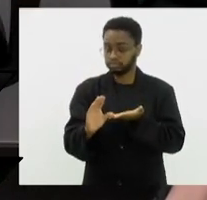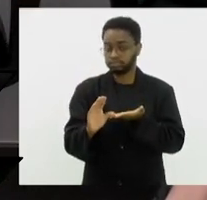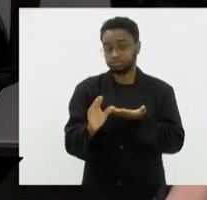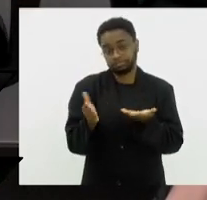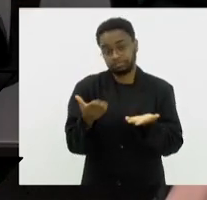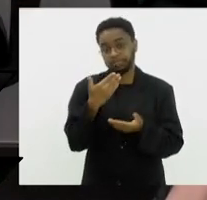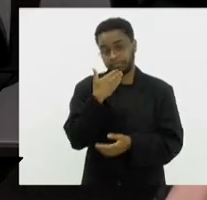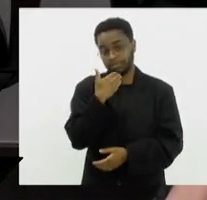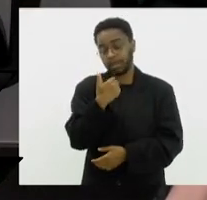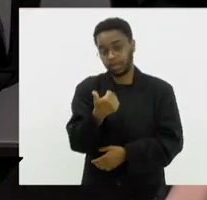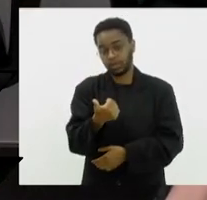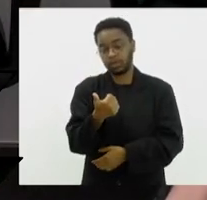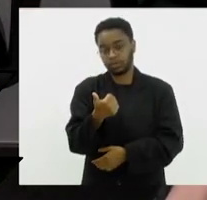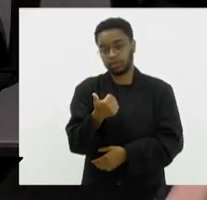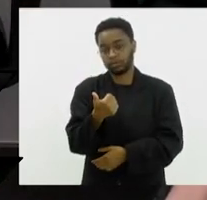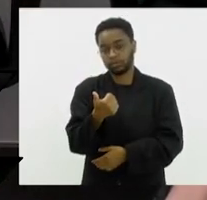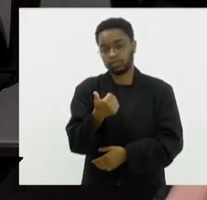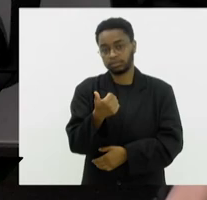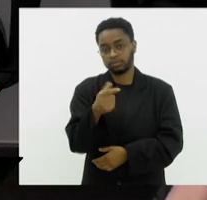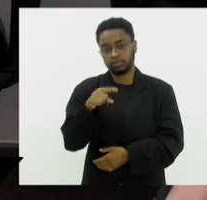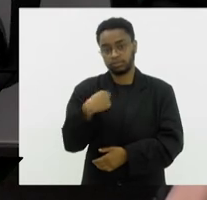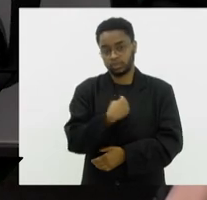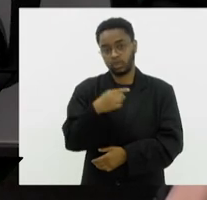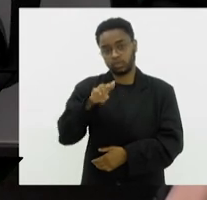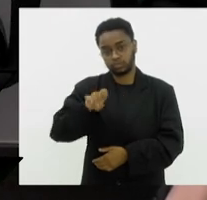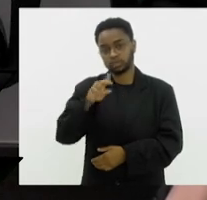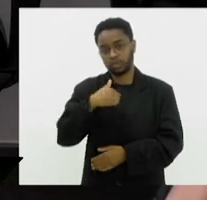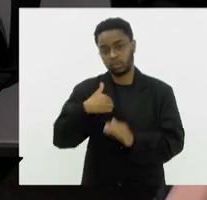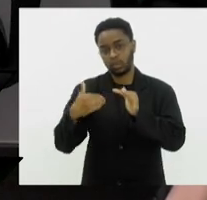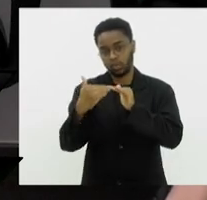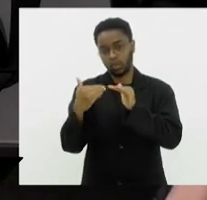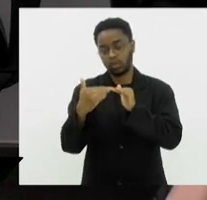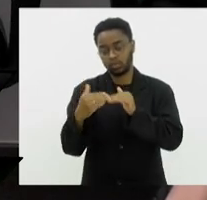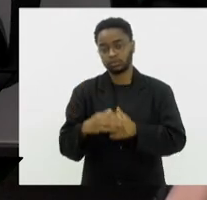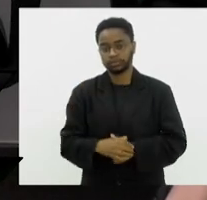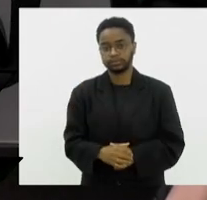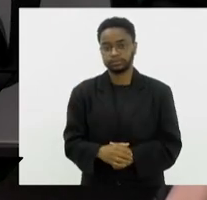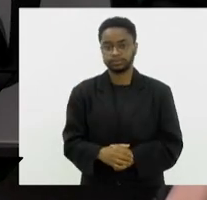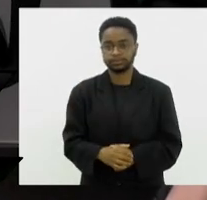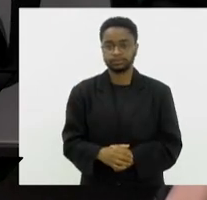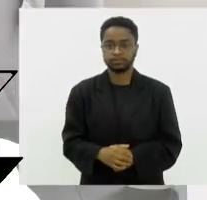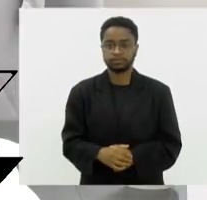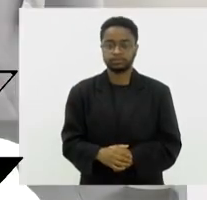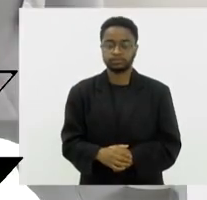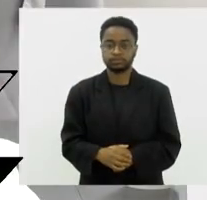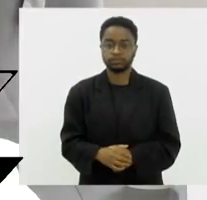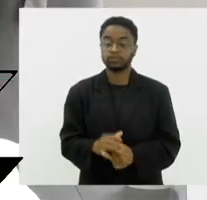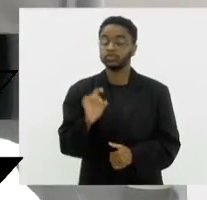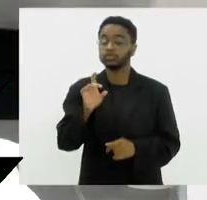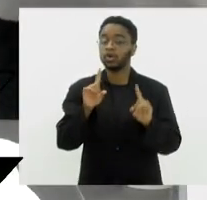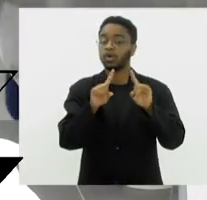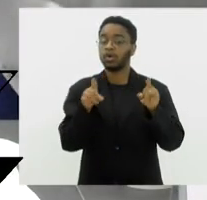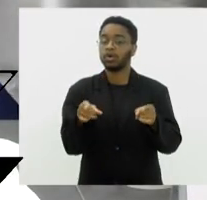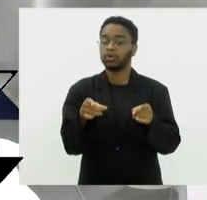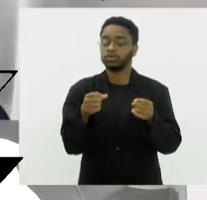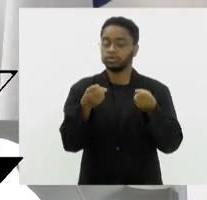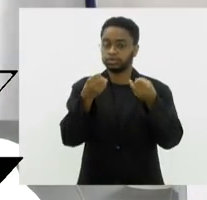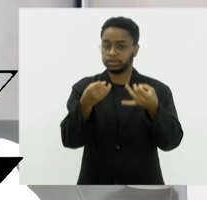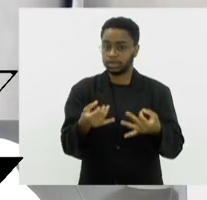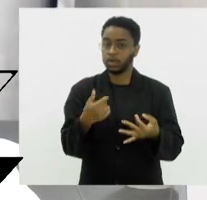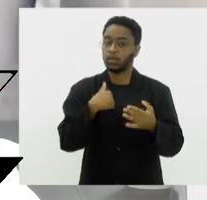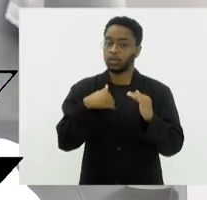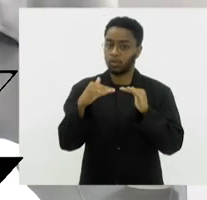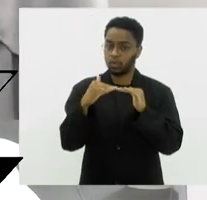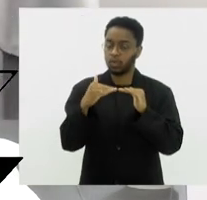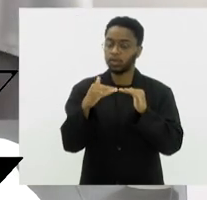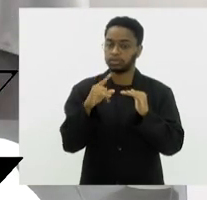é melhor que a gente tenha acesso, Perfeito. Eu concordo consigo. Porque só um pequeno parêntese na fala de Vossa Excelência. Uhum. Concordo que a